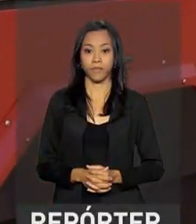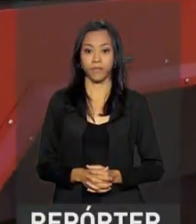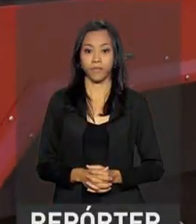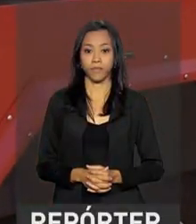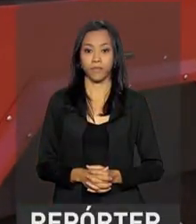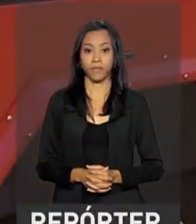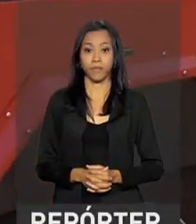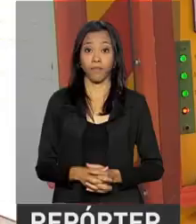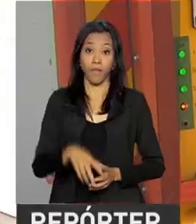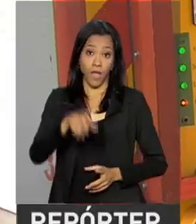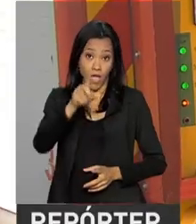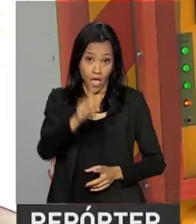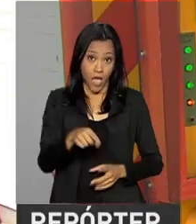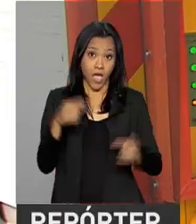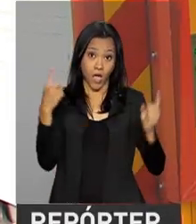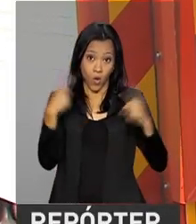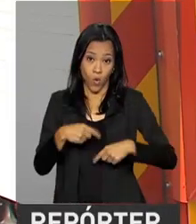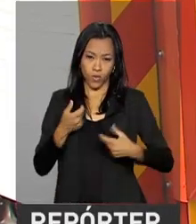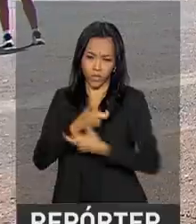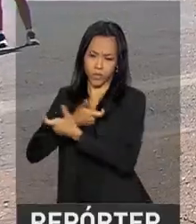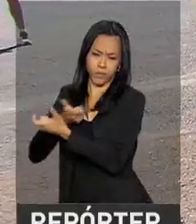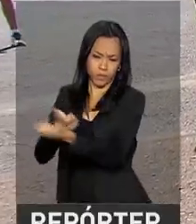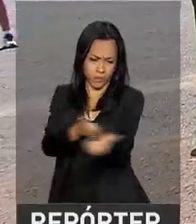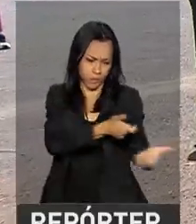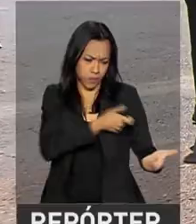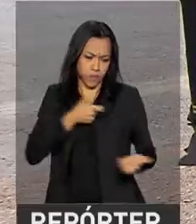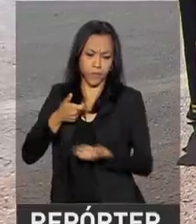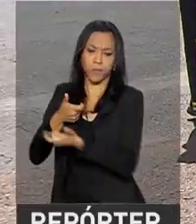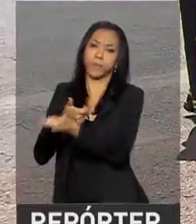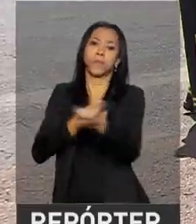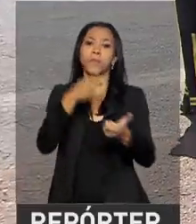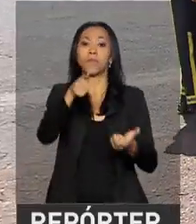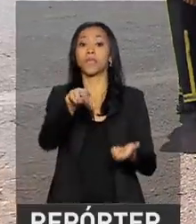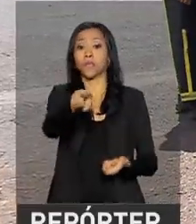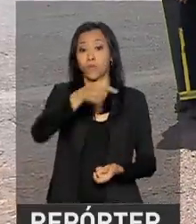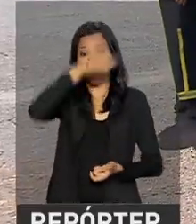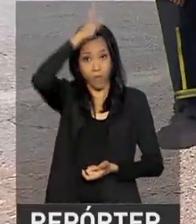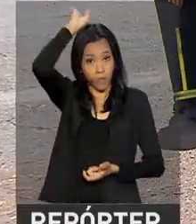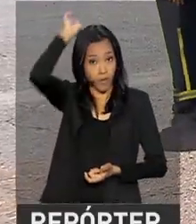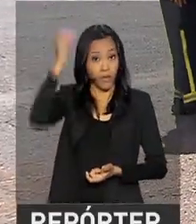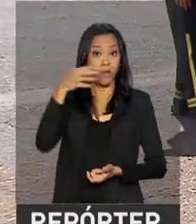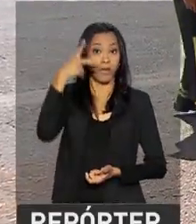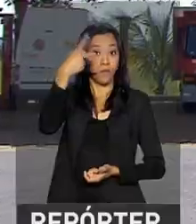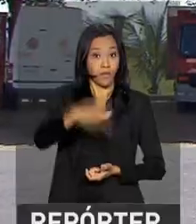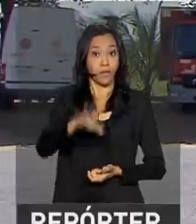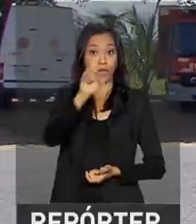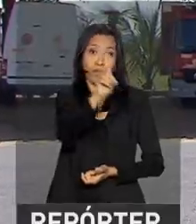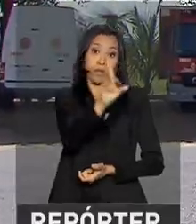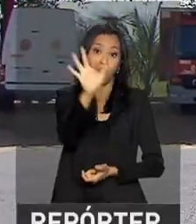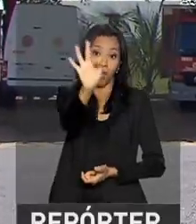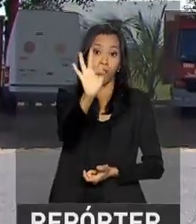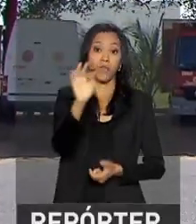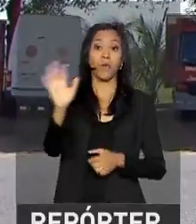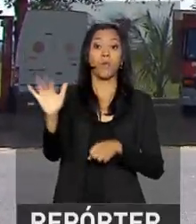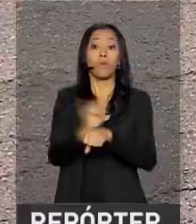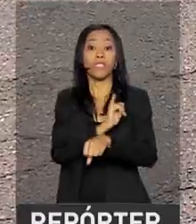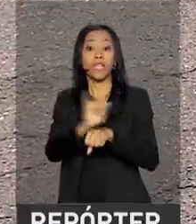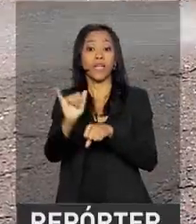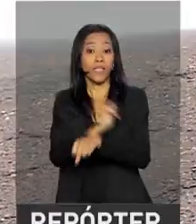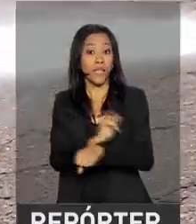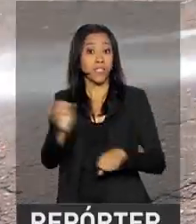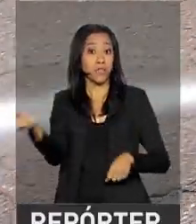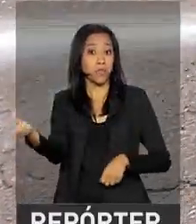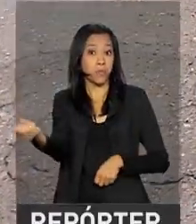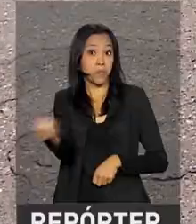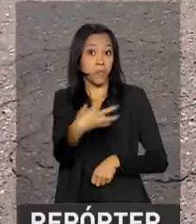É no combate ao incêndio que o Corpo de Bombeiros do Distrito Federal tem apresentado uma técnica inovadora, o uso de espuma por